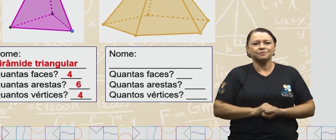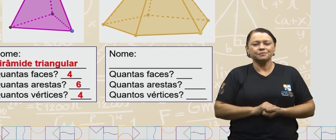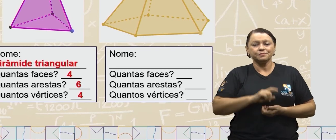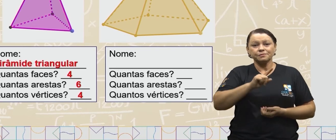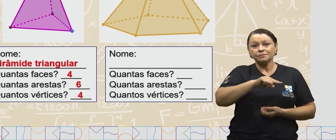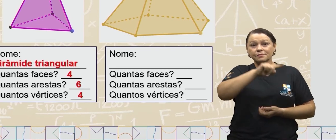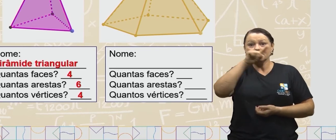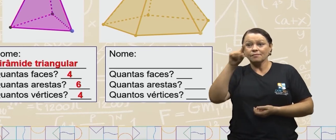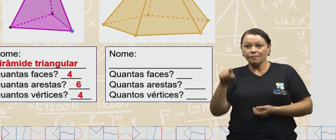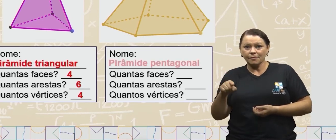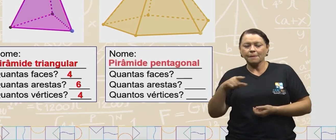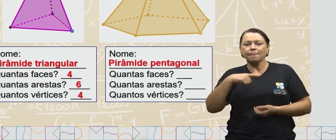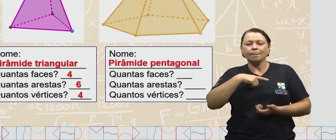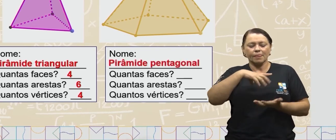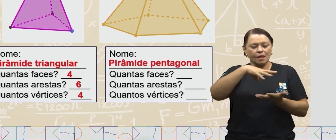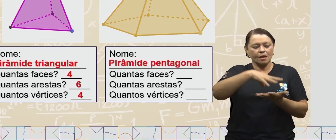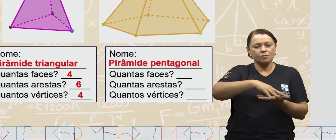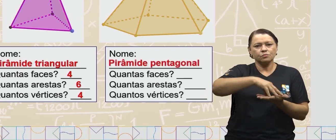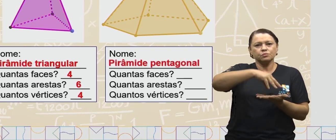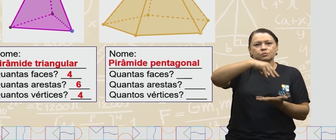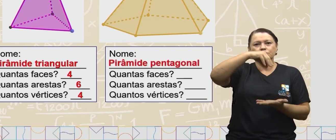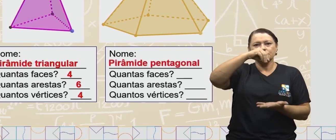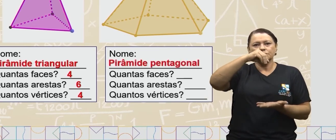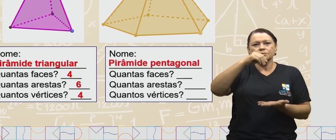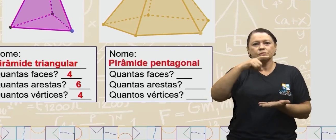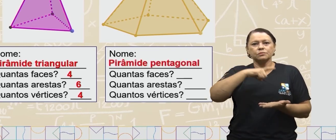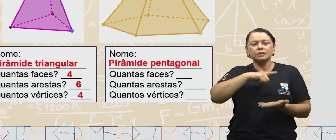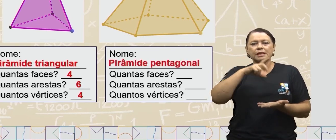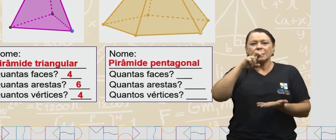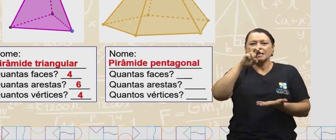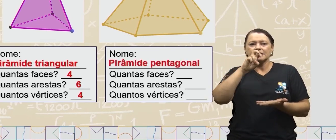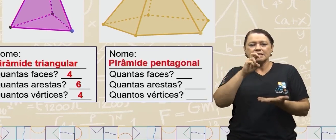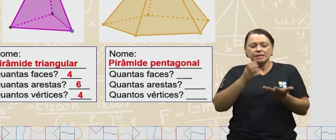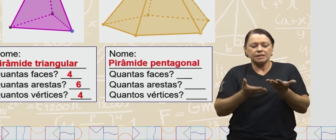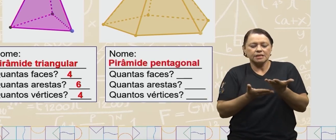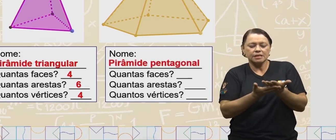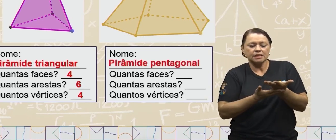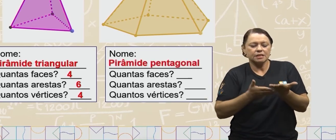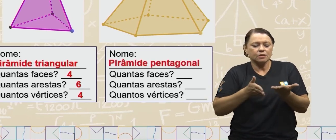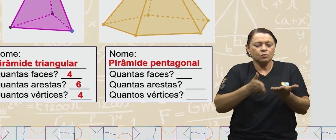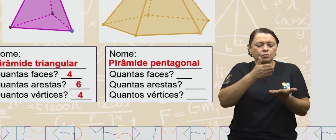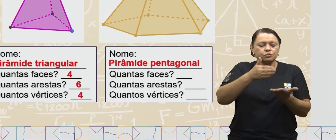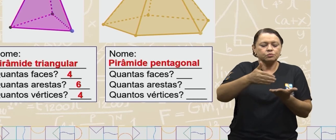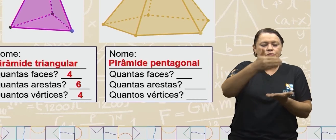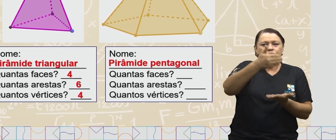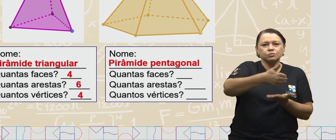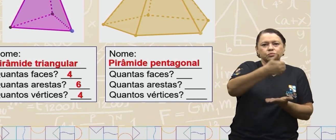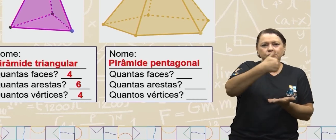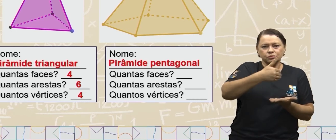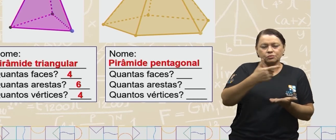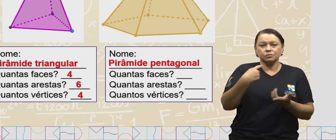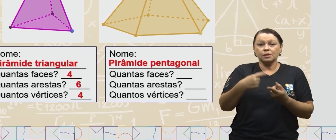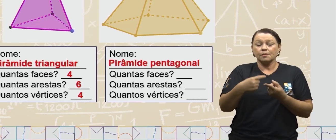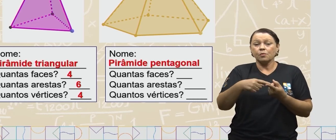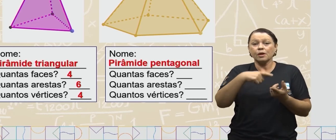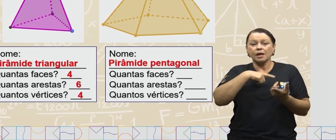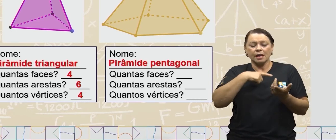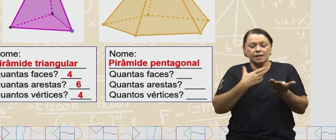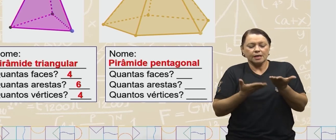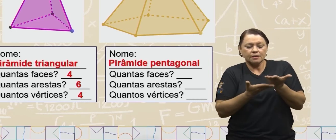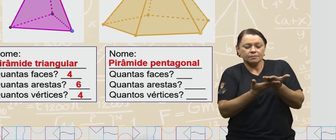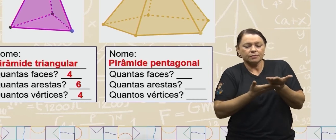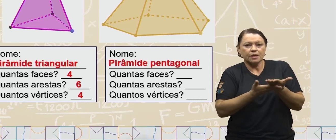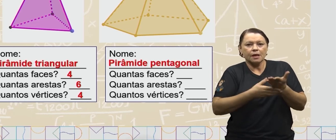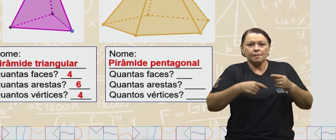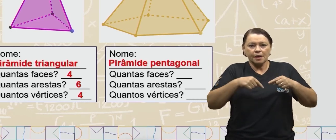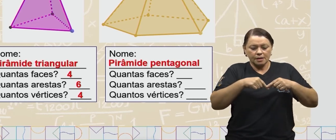imagem, nós temos aí uma pirâmide pentagonal. Nós já vimos isso, tá bom? Observe bem que ela só tem a base. Se ela